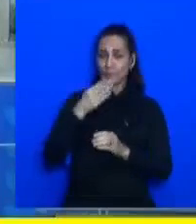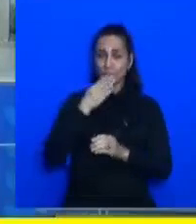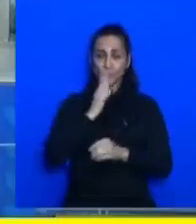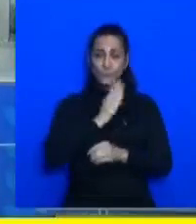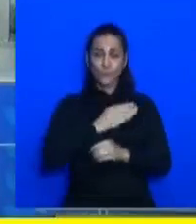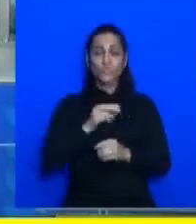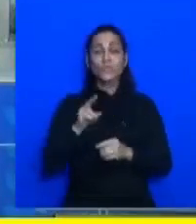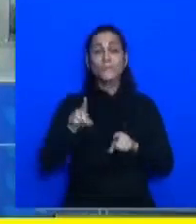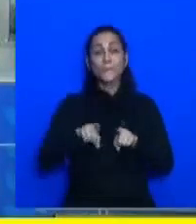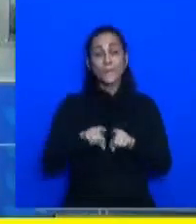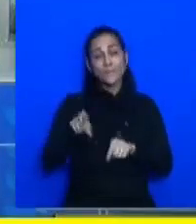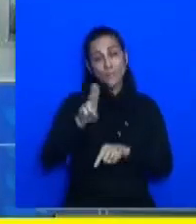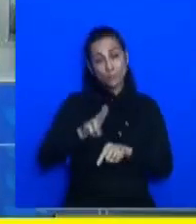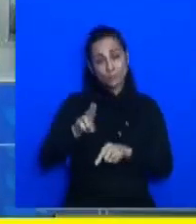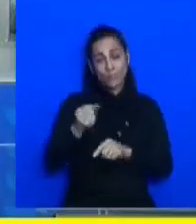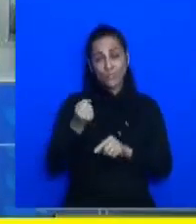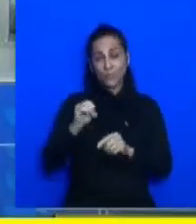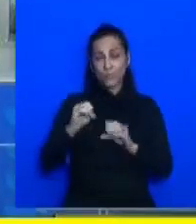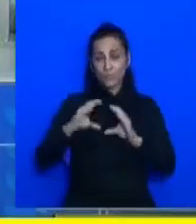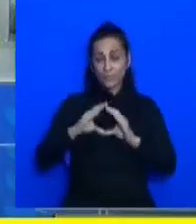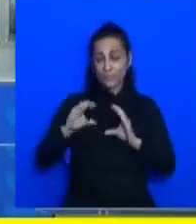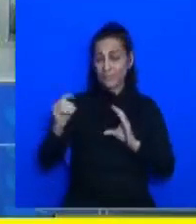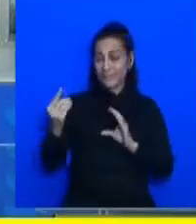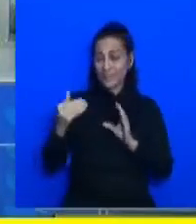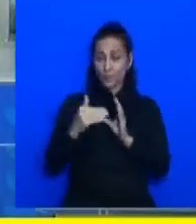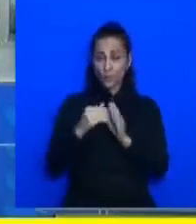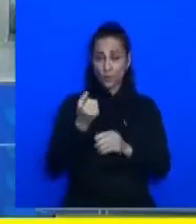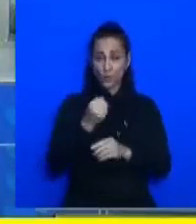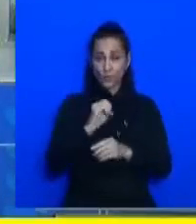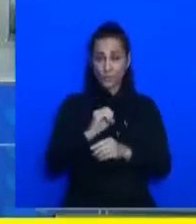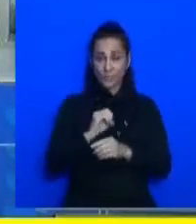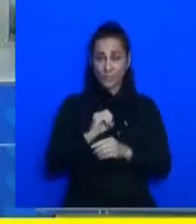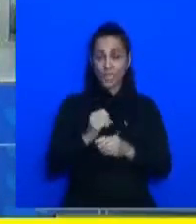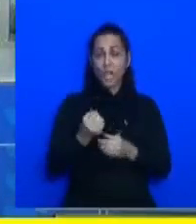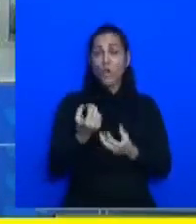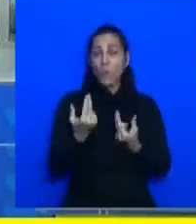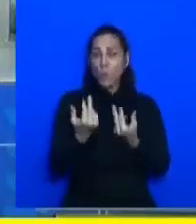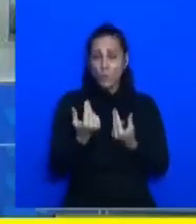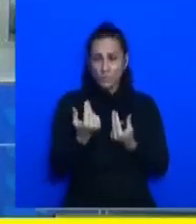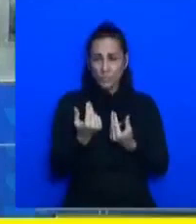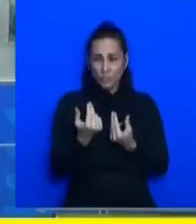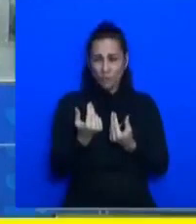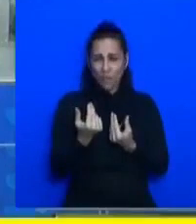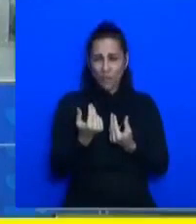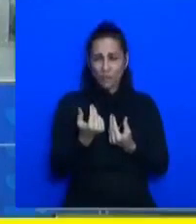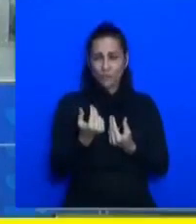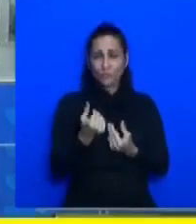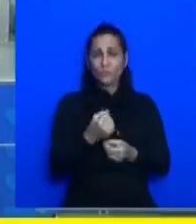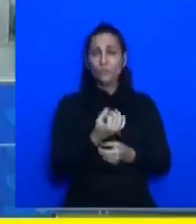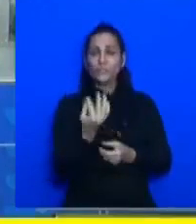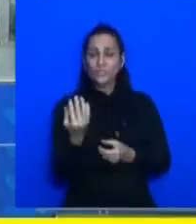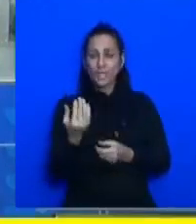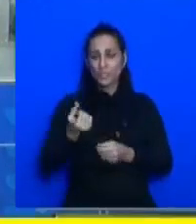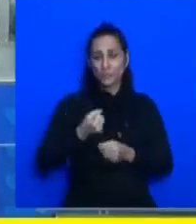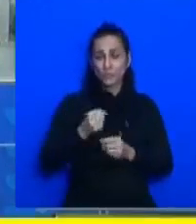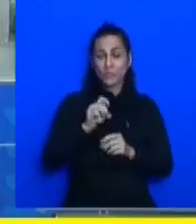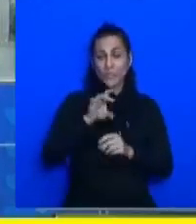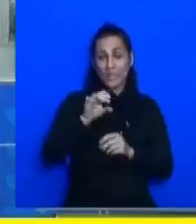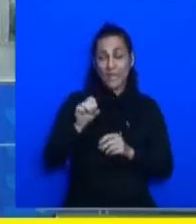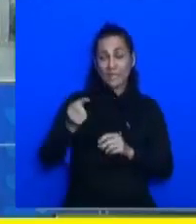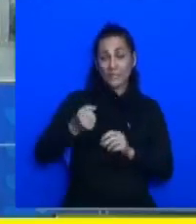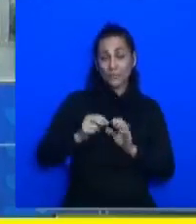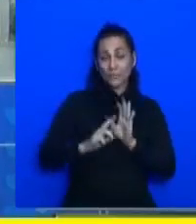coração, são utilizadas também 80 bolas numeradas de 01 a 80, ou seja, o mesmo universo de números da Time Mania, sendo que cada